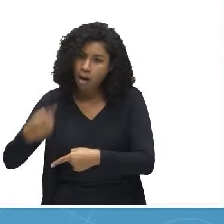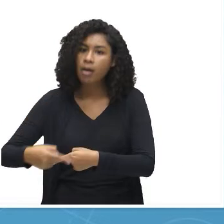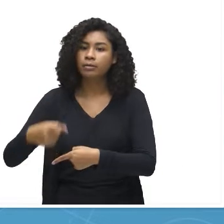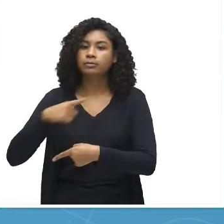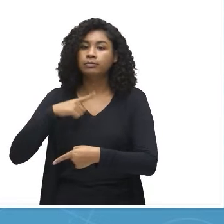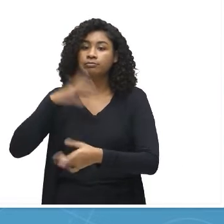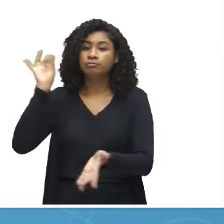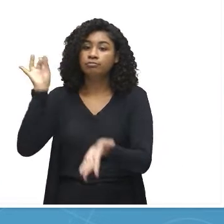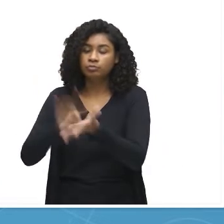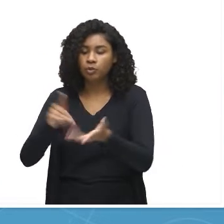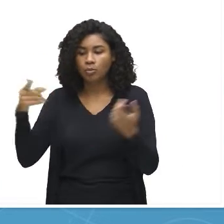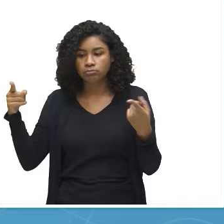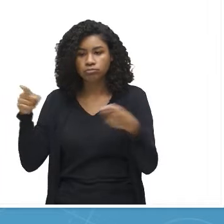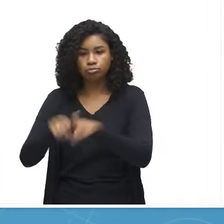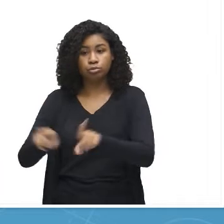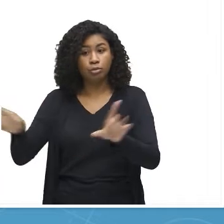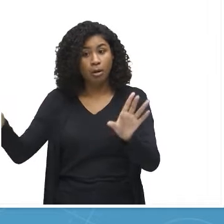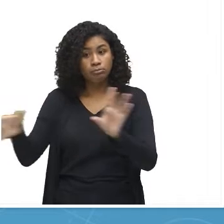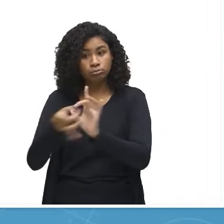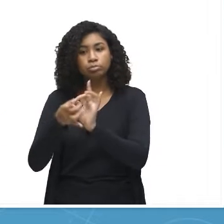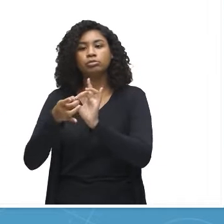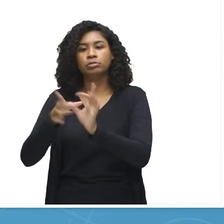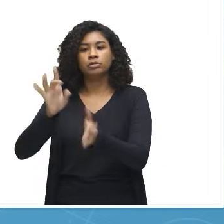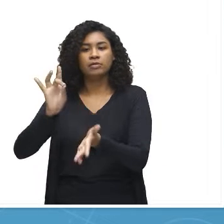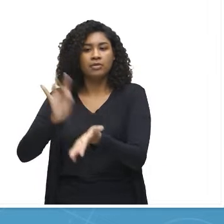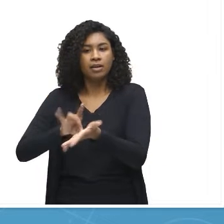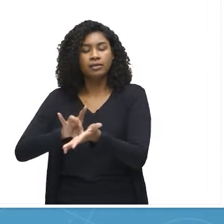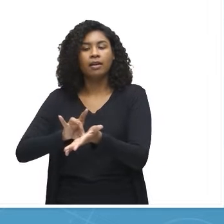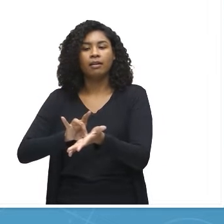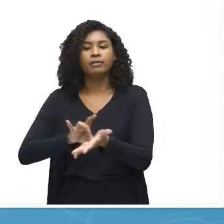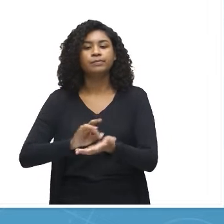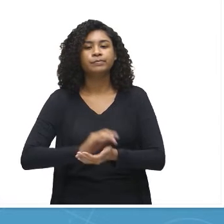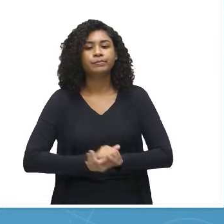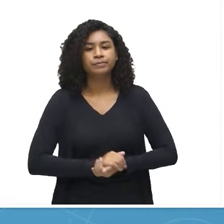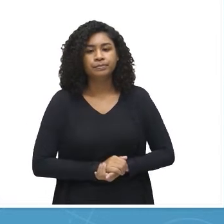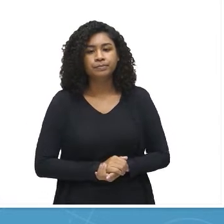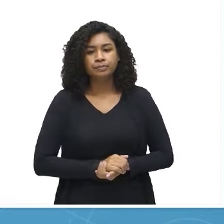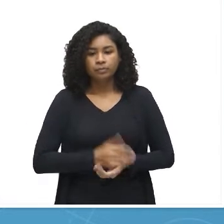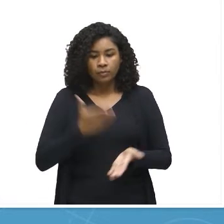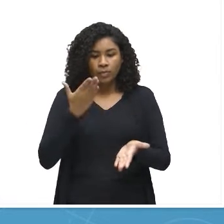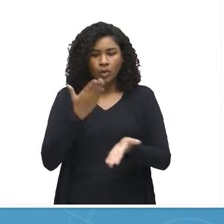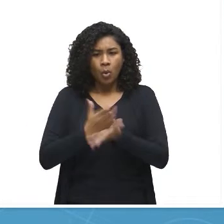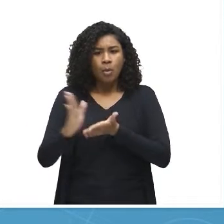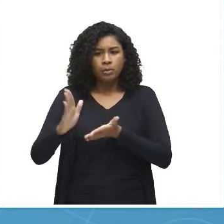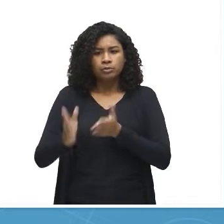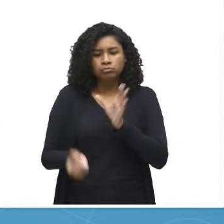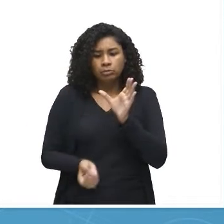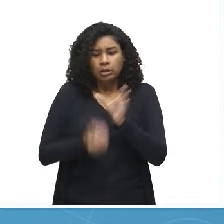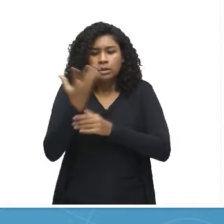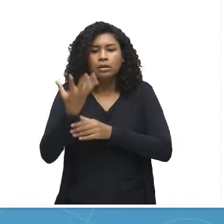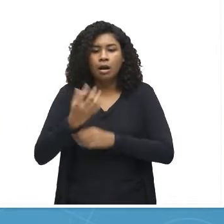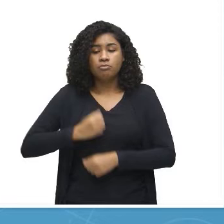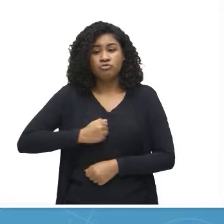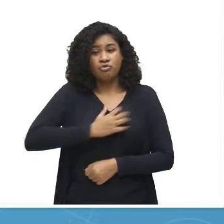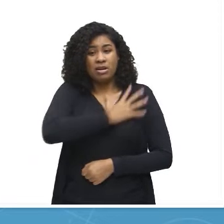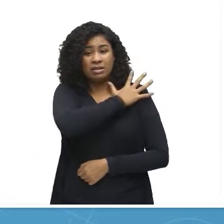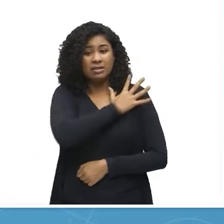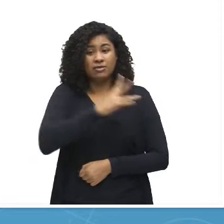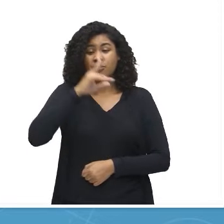Igreja Católica e os francos, né? Como ele consegue montar um exército muito eficiente, ele